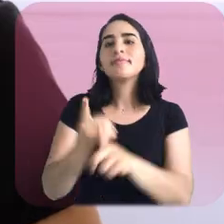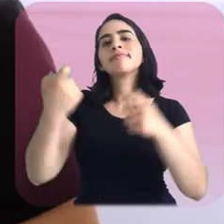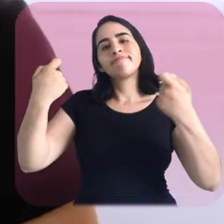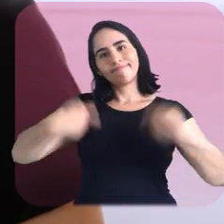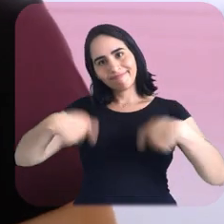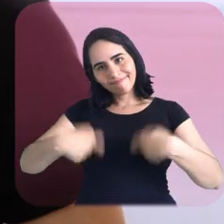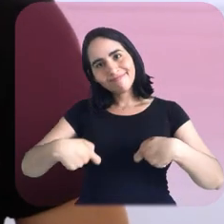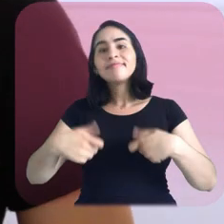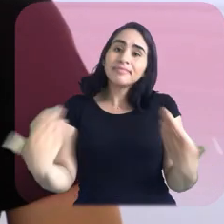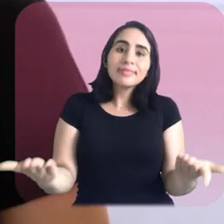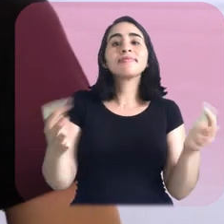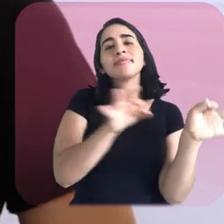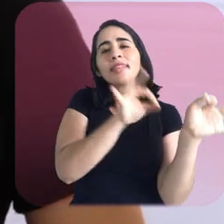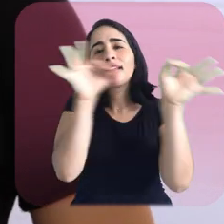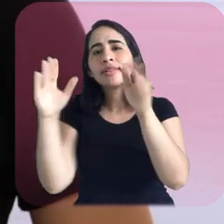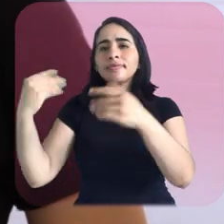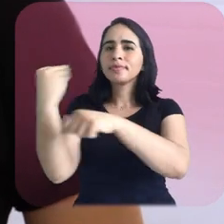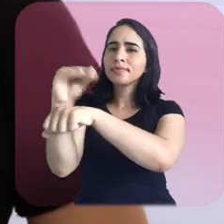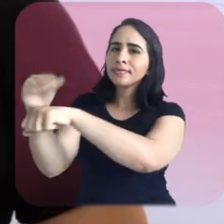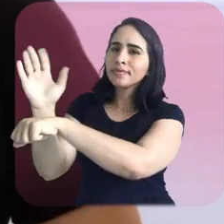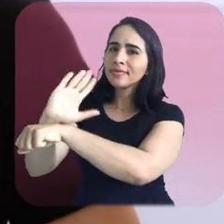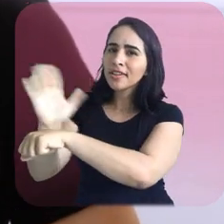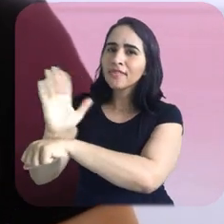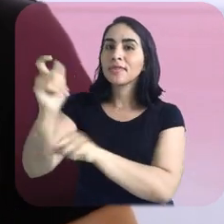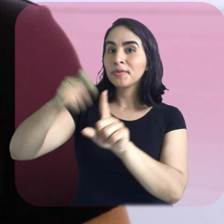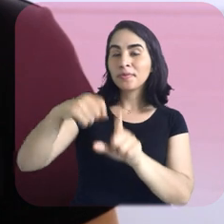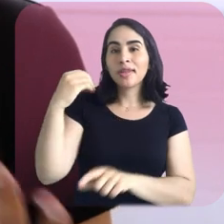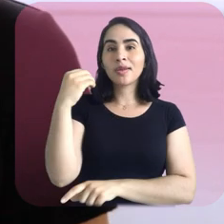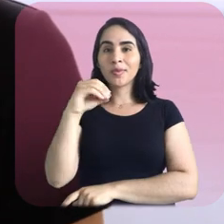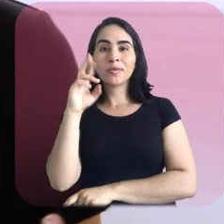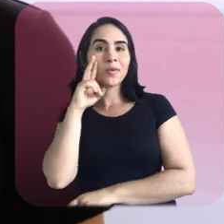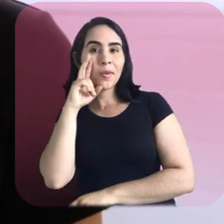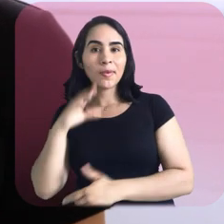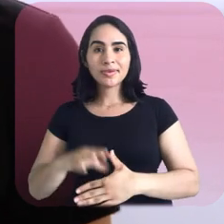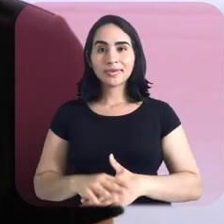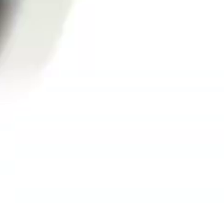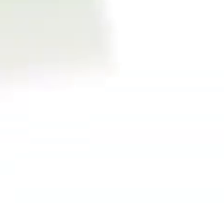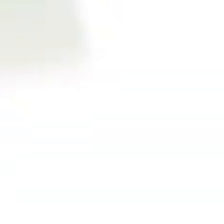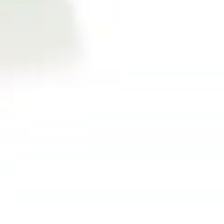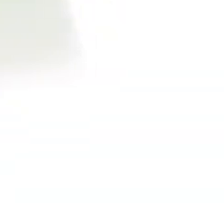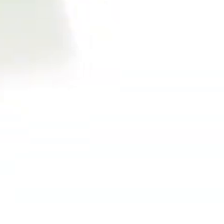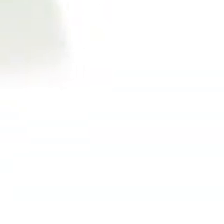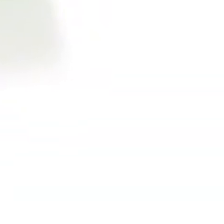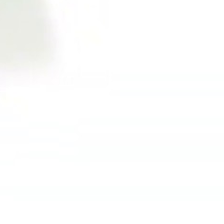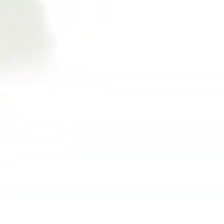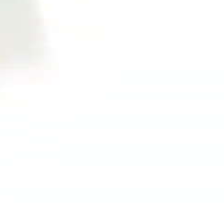adotadas. Sendo assim, fiquem de olho nos conteúdos dos próximos vídeos durante o mês do Outubro Rosa.